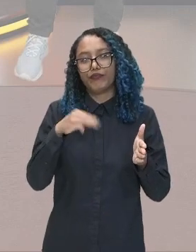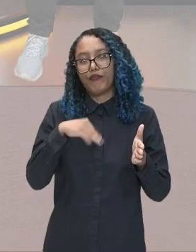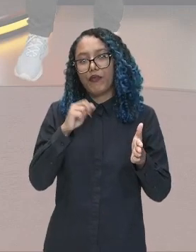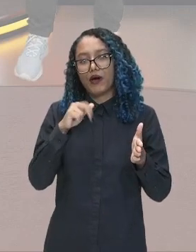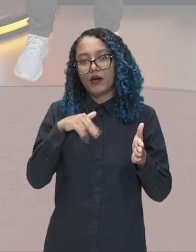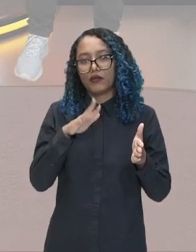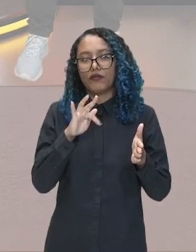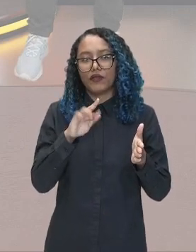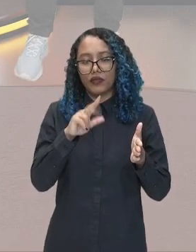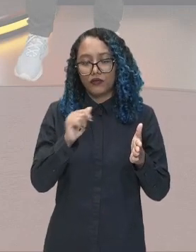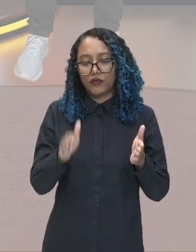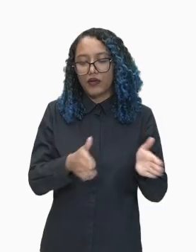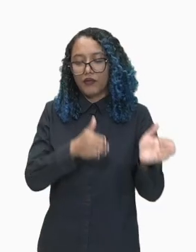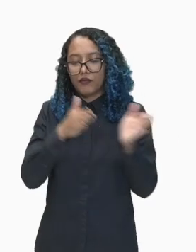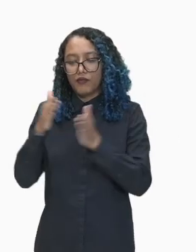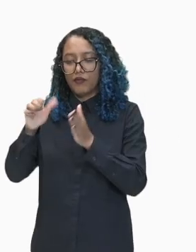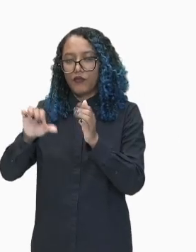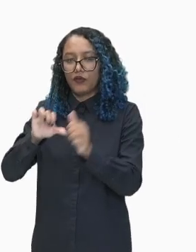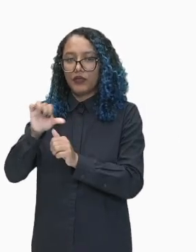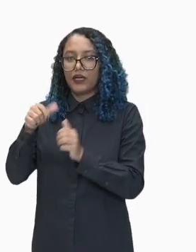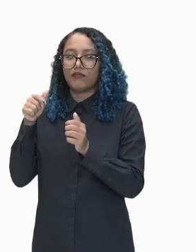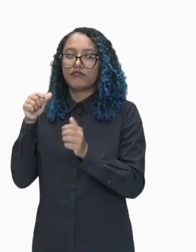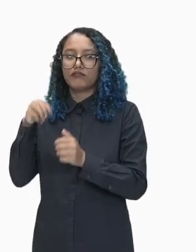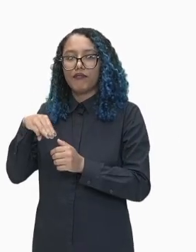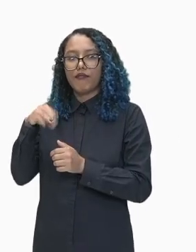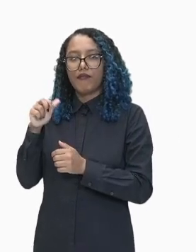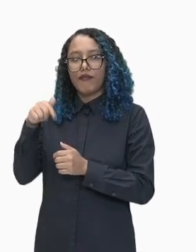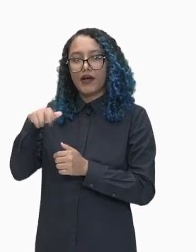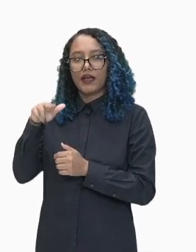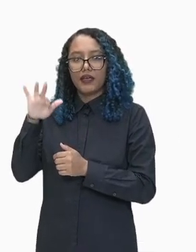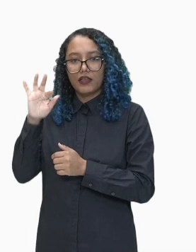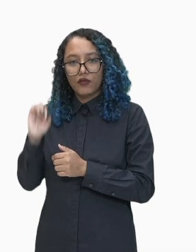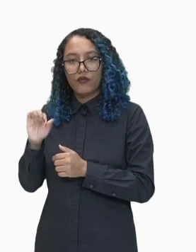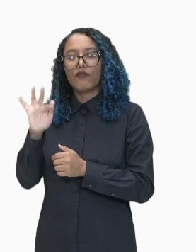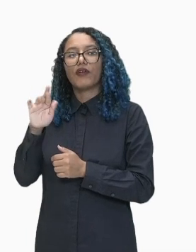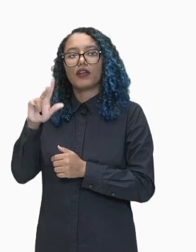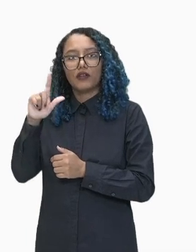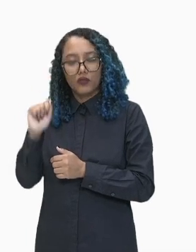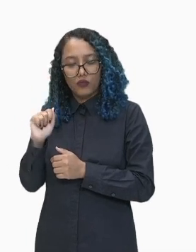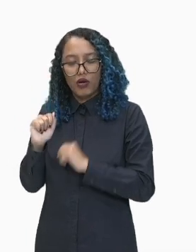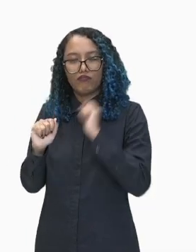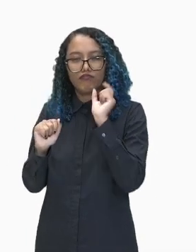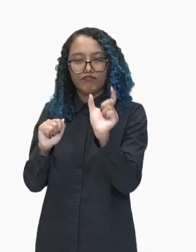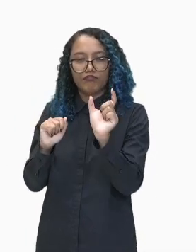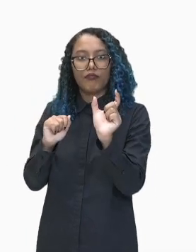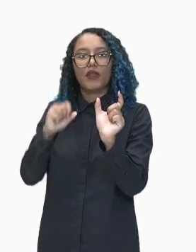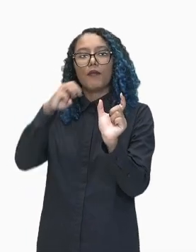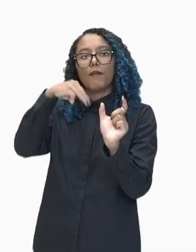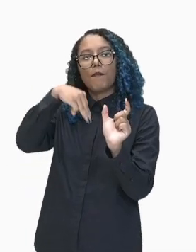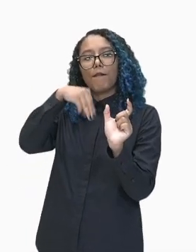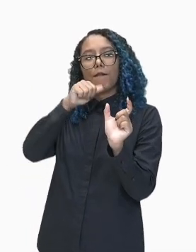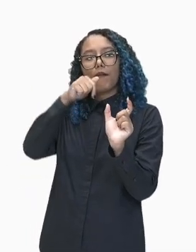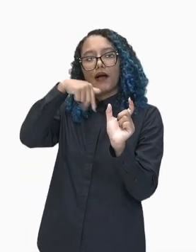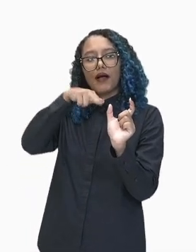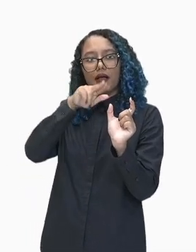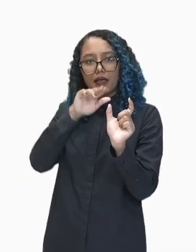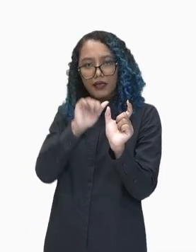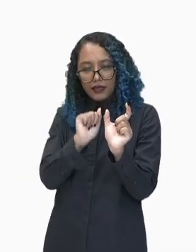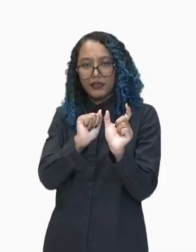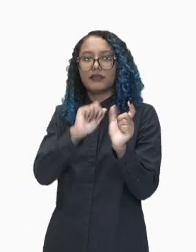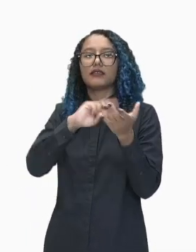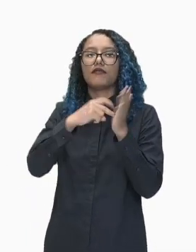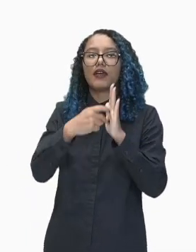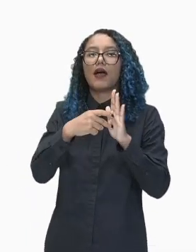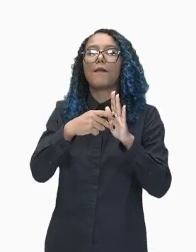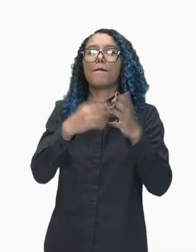a maquinofatura. Vamos lá? São duas palavras aí, maquinofatura, máquina, vem da máquina, e fatura,